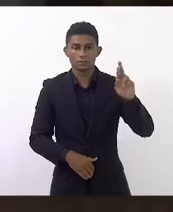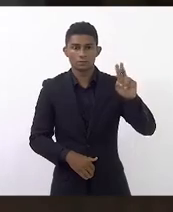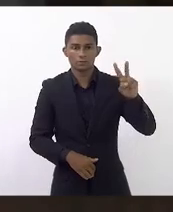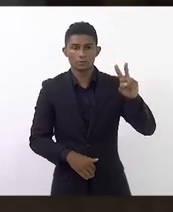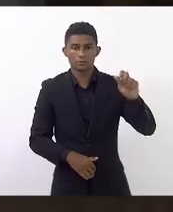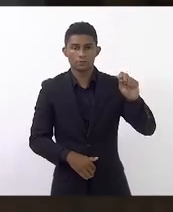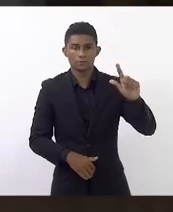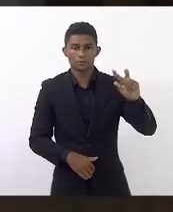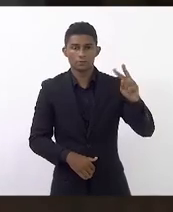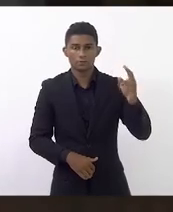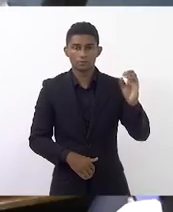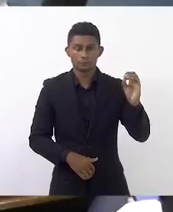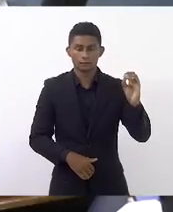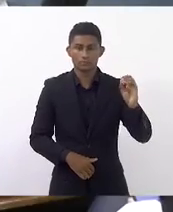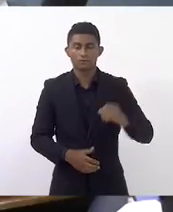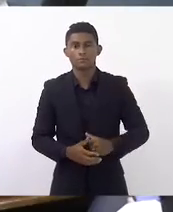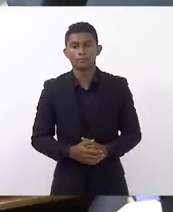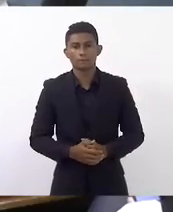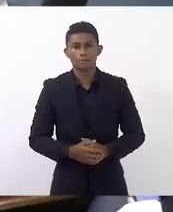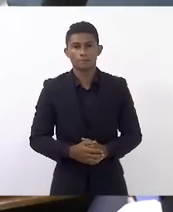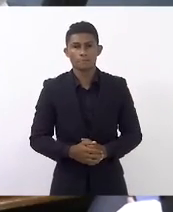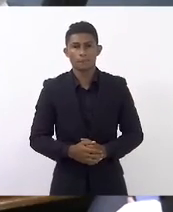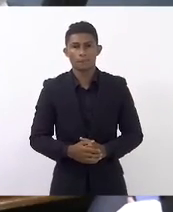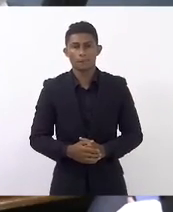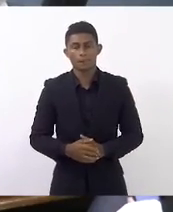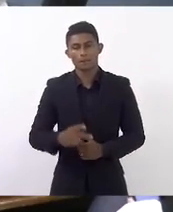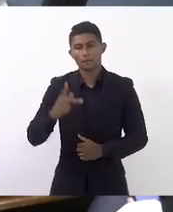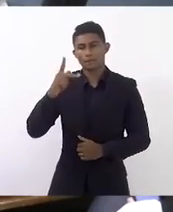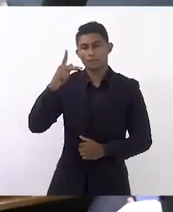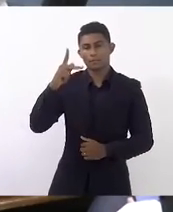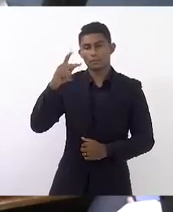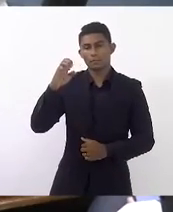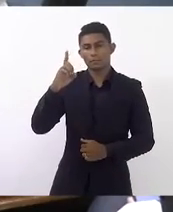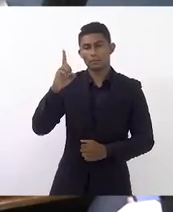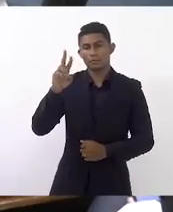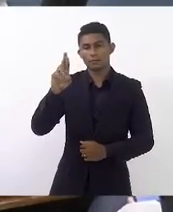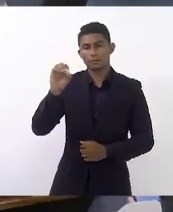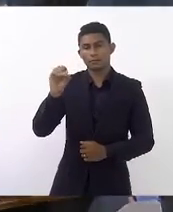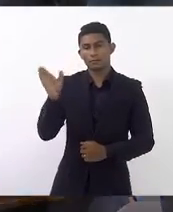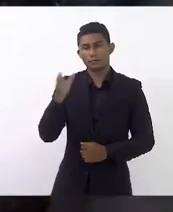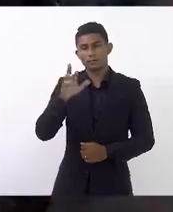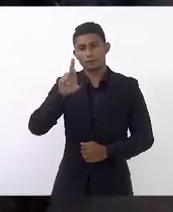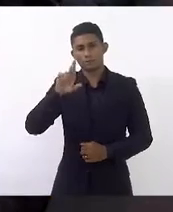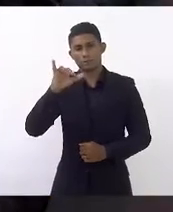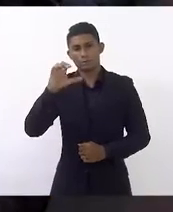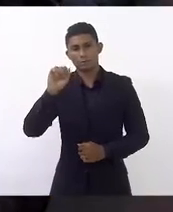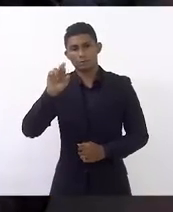Deputado Noel de Carvalho. Deputado Pedro Ricardo.